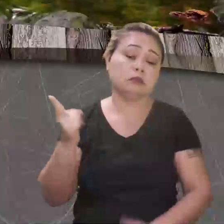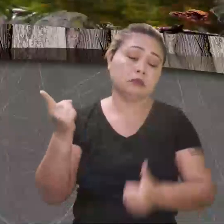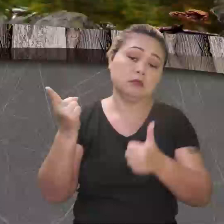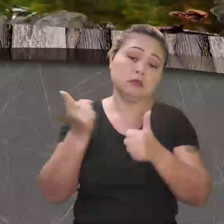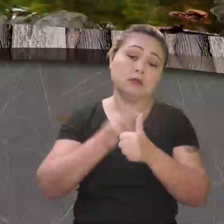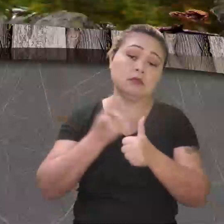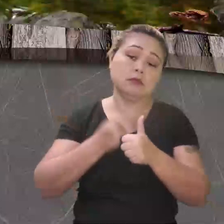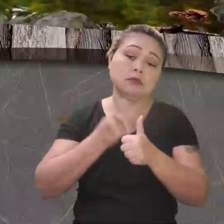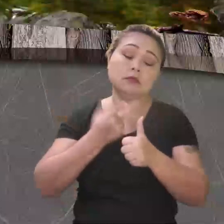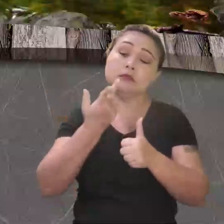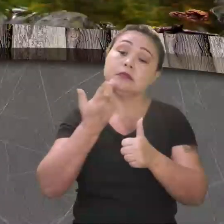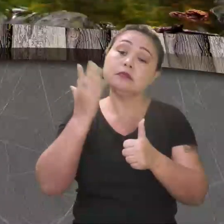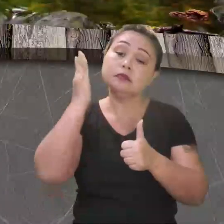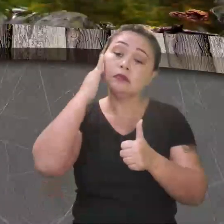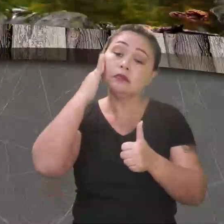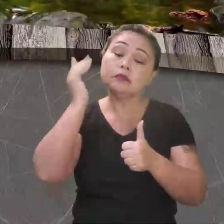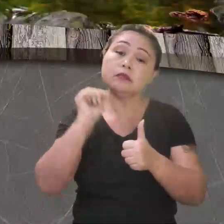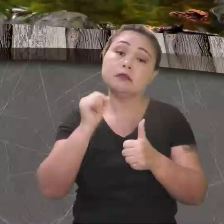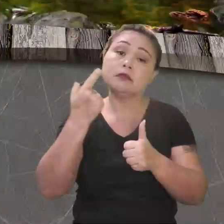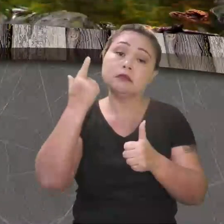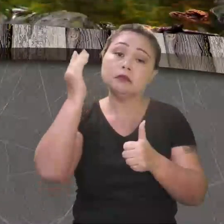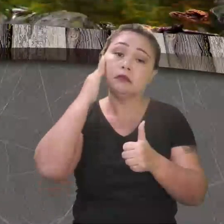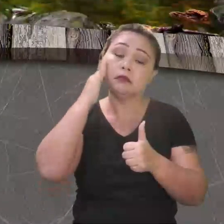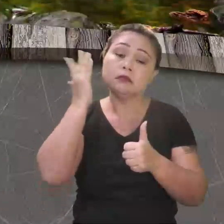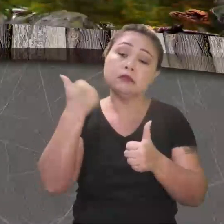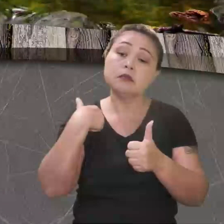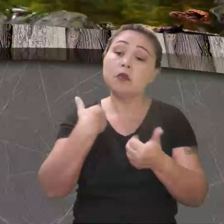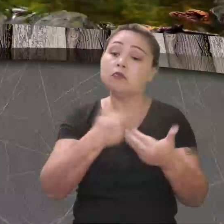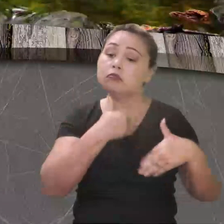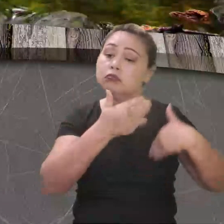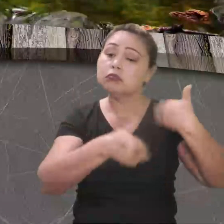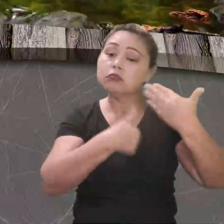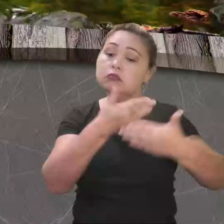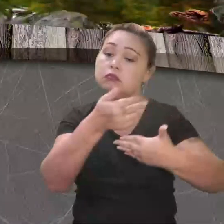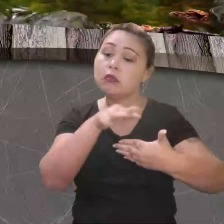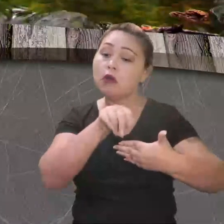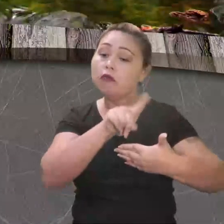Primeiramente, eu preciso saber o quê? Como é que eu ganho esse processo de fossilização?